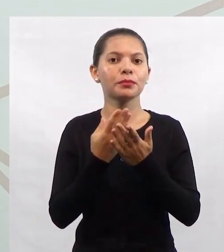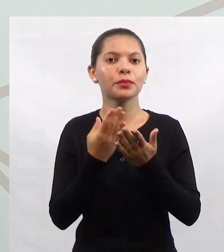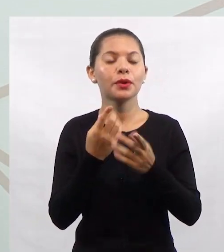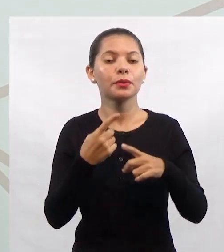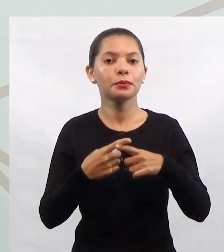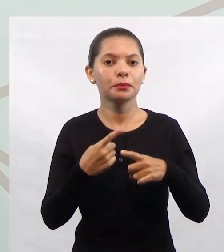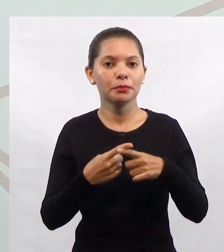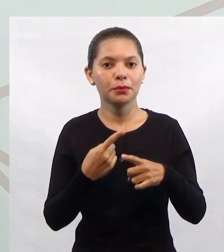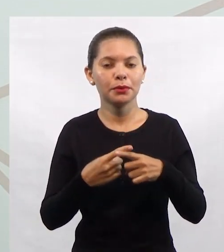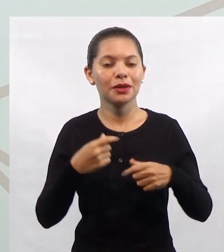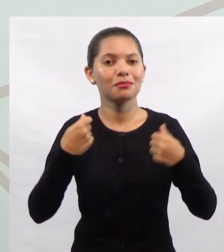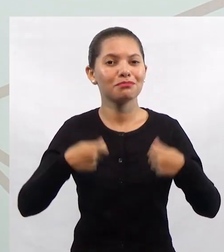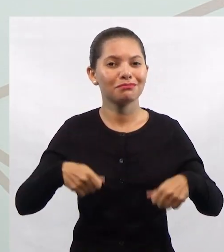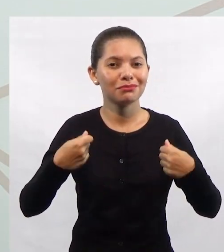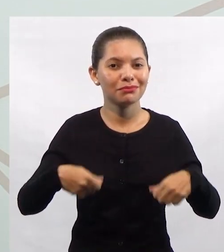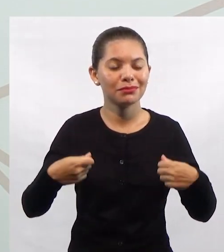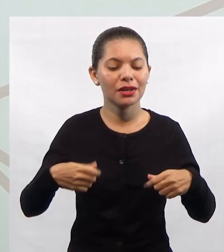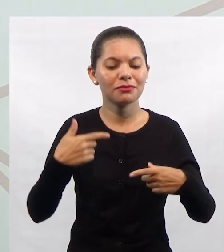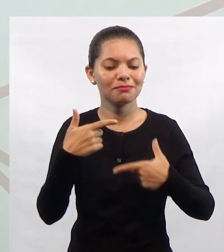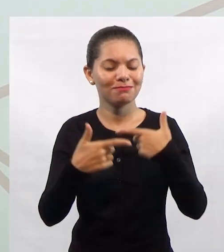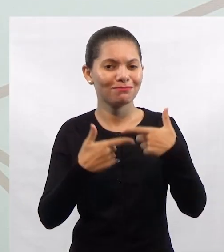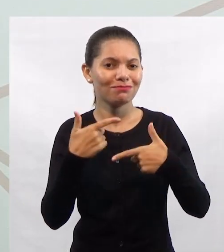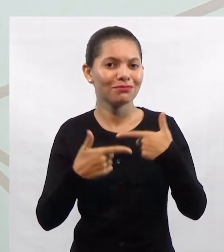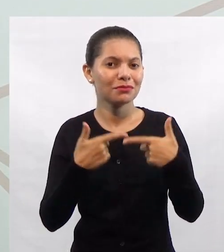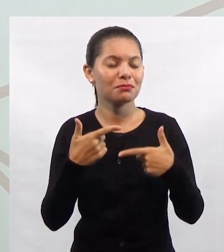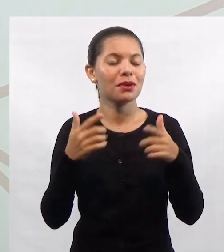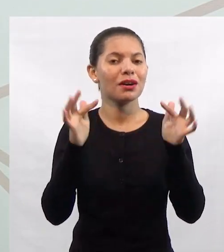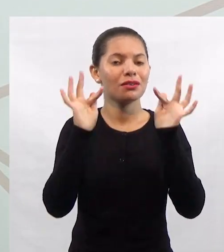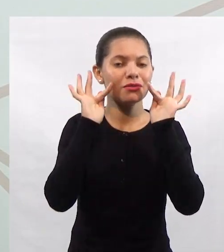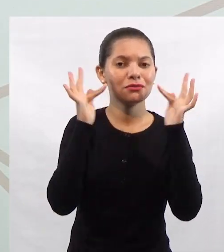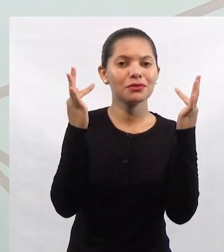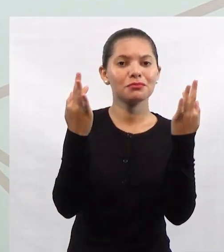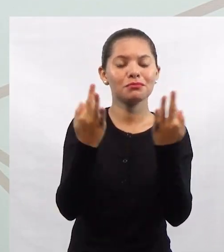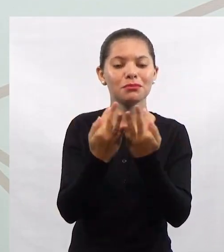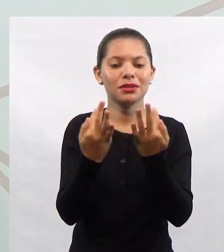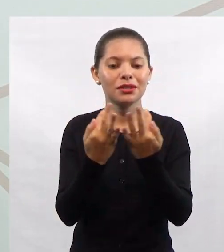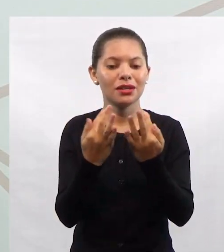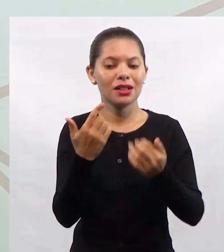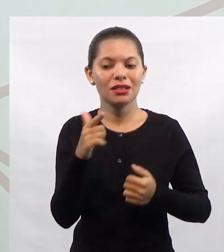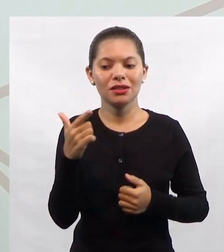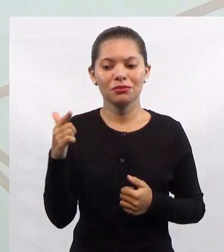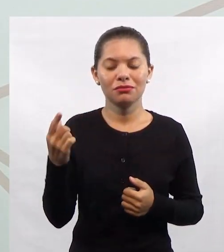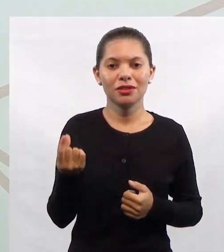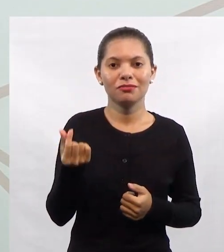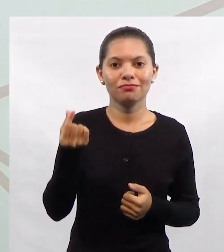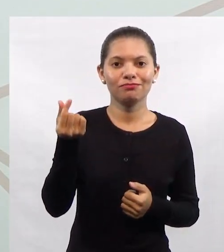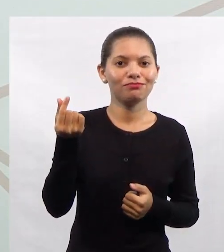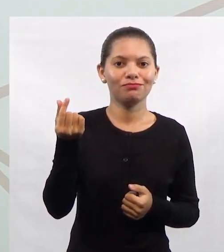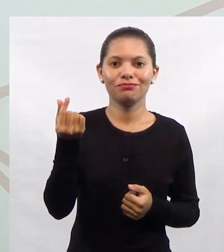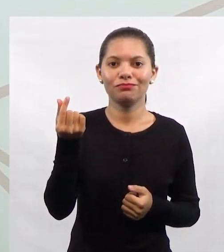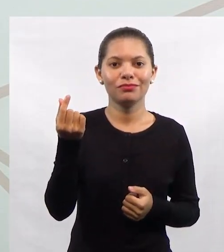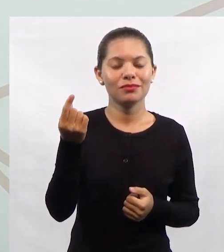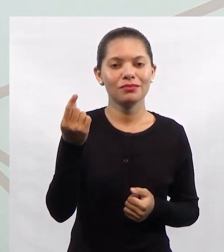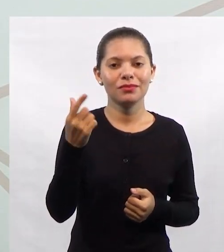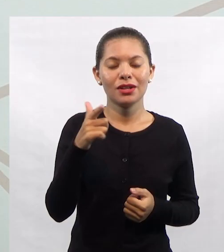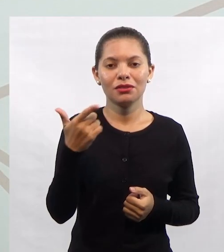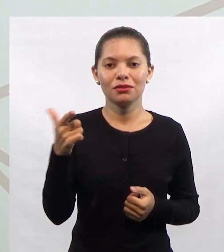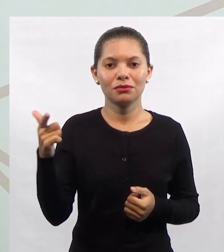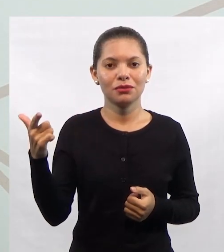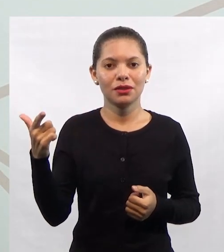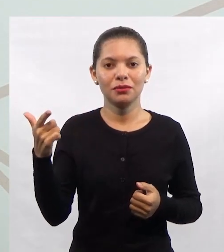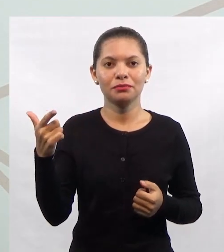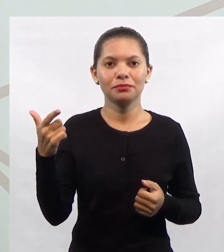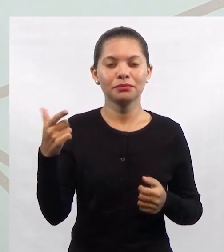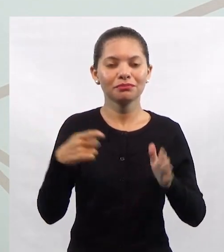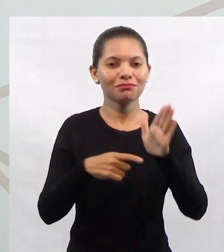principalmente pela necessidade de trabalho, pela necessidade da família não ter condições financeiras de sustentar